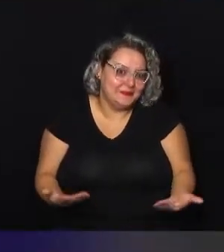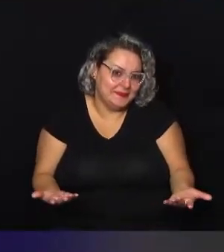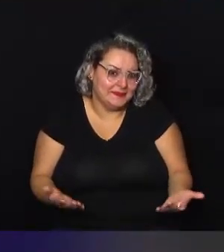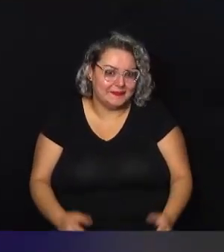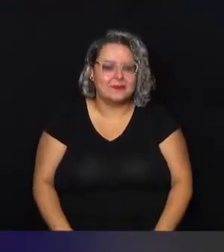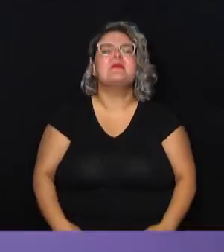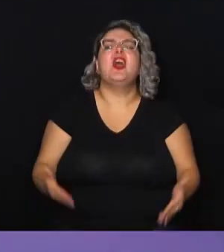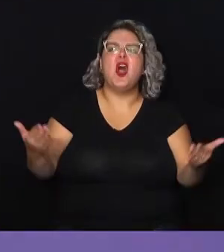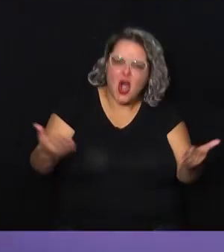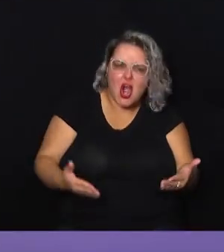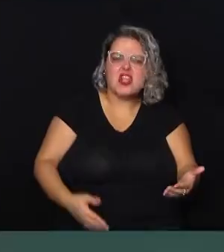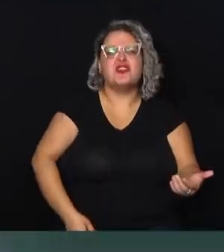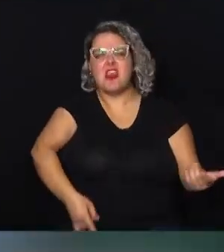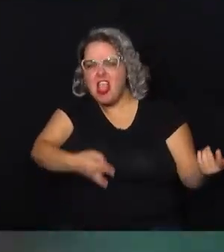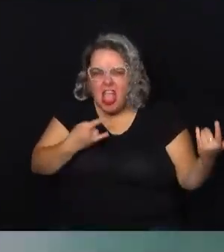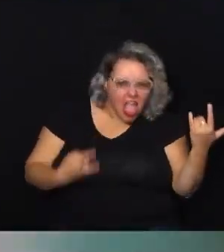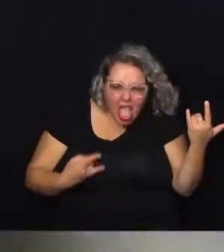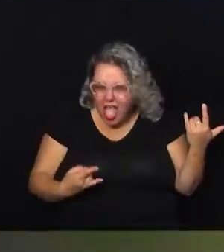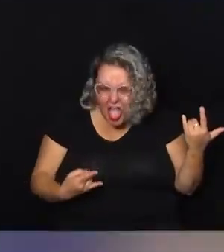Hoje é dia de rock, bebê!